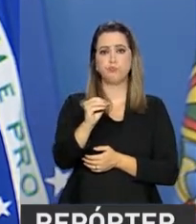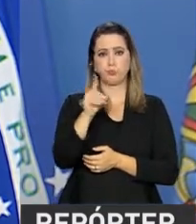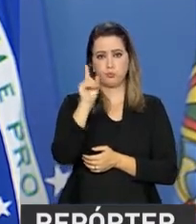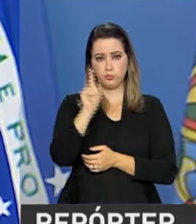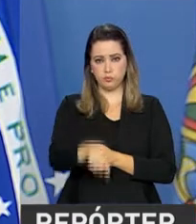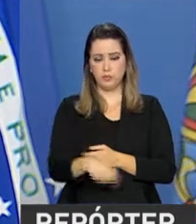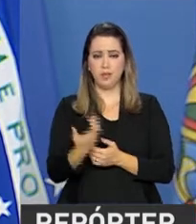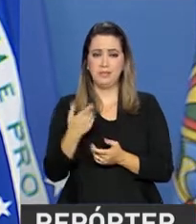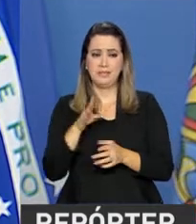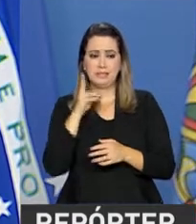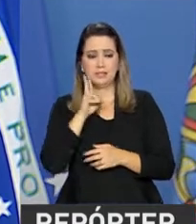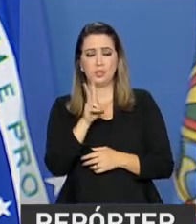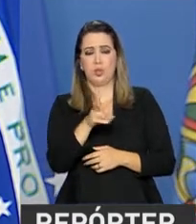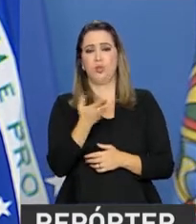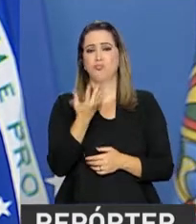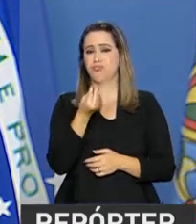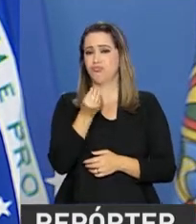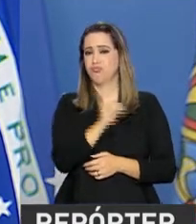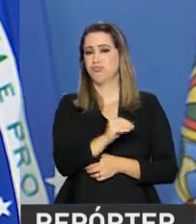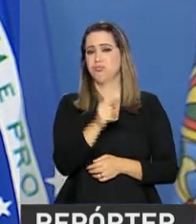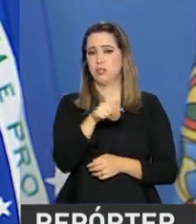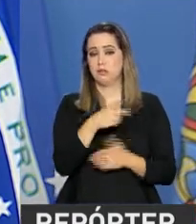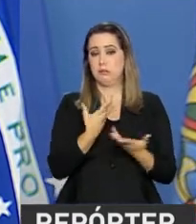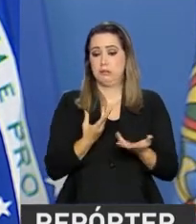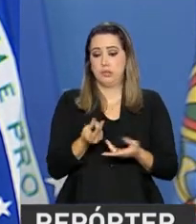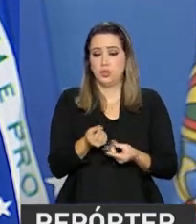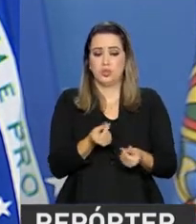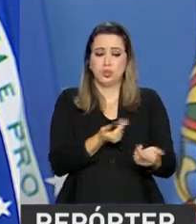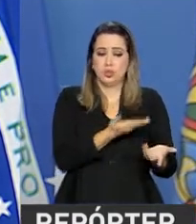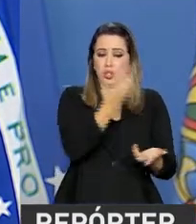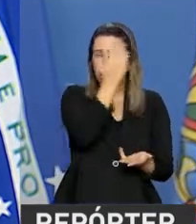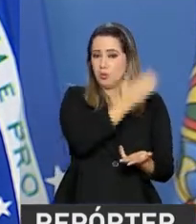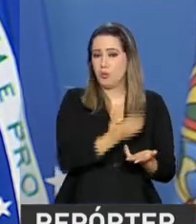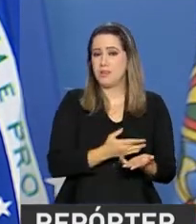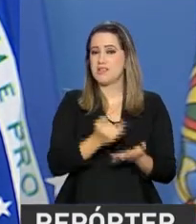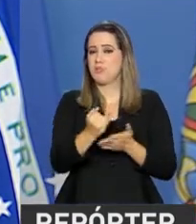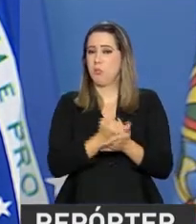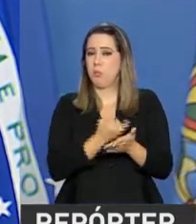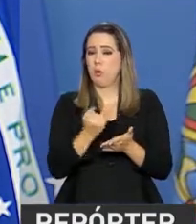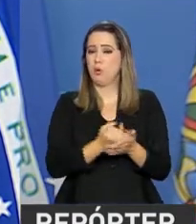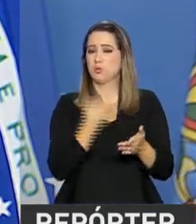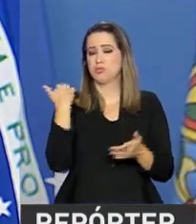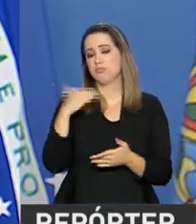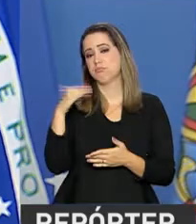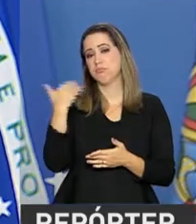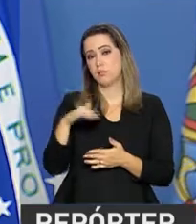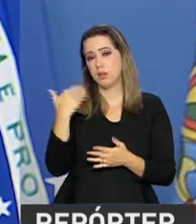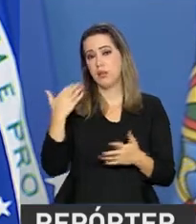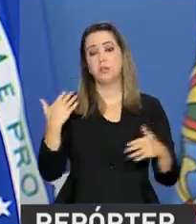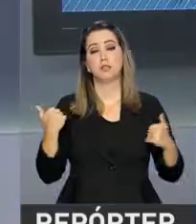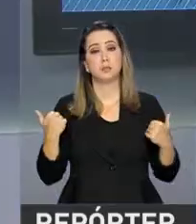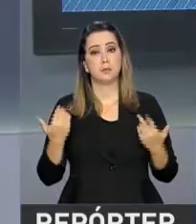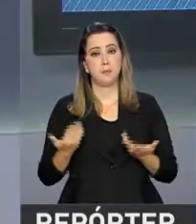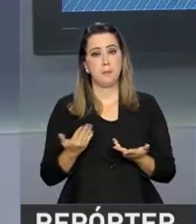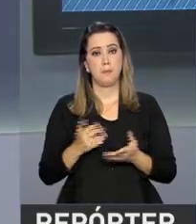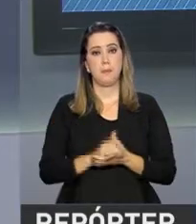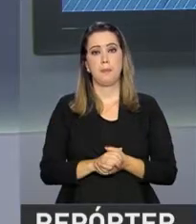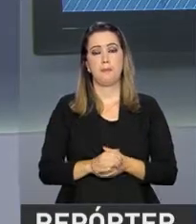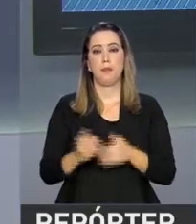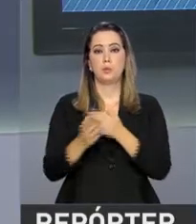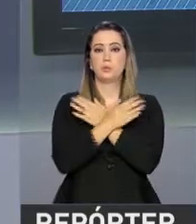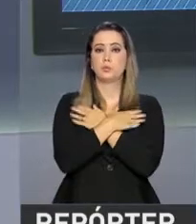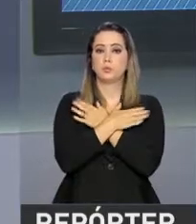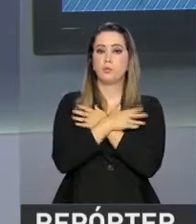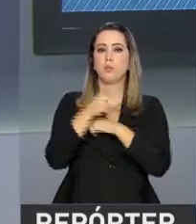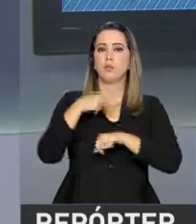vezes desestimulante das aplicações dos investimentos sejam nacionais ou estrangeiros o desemprego